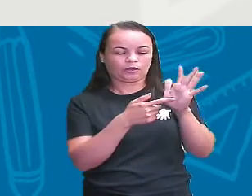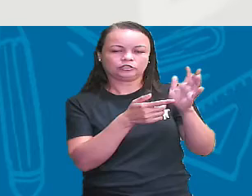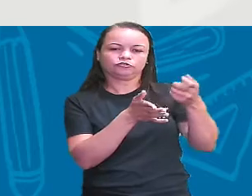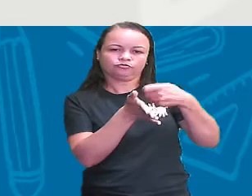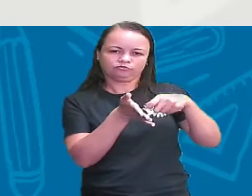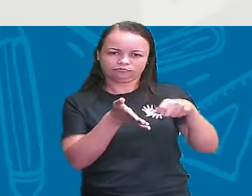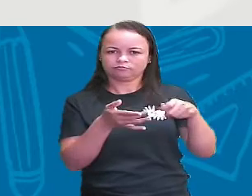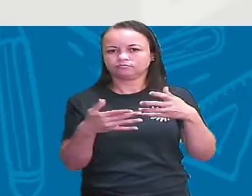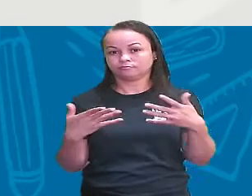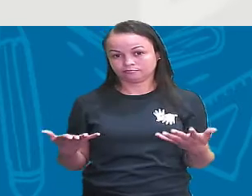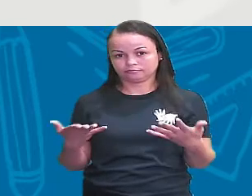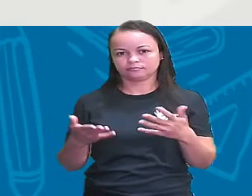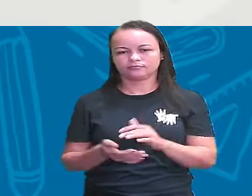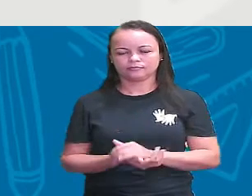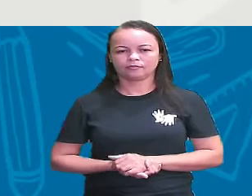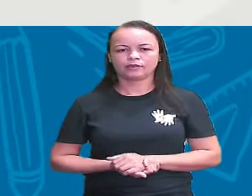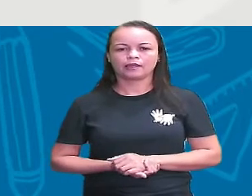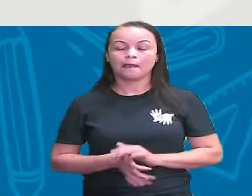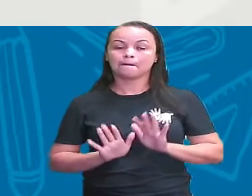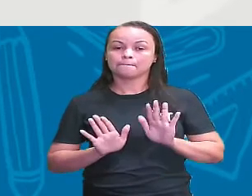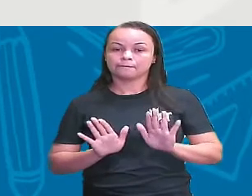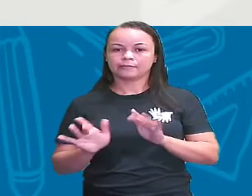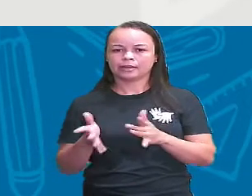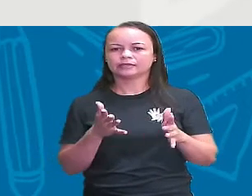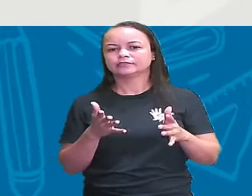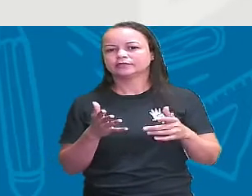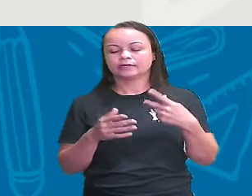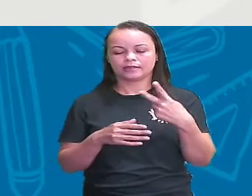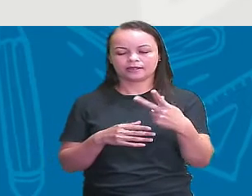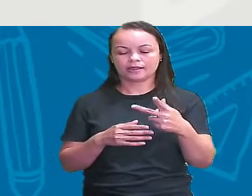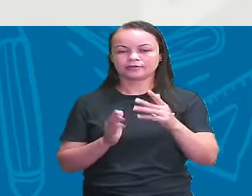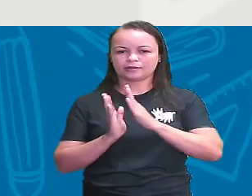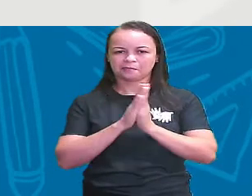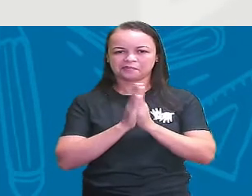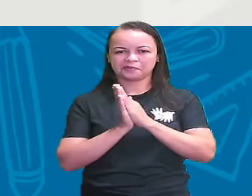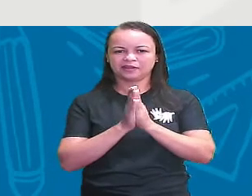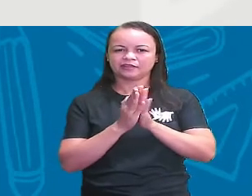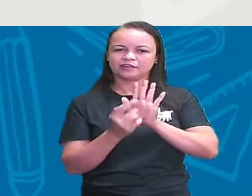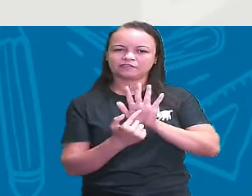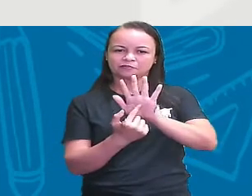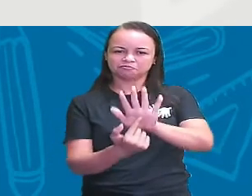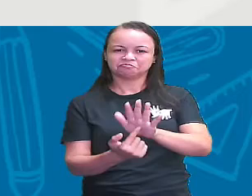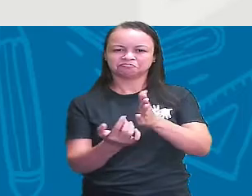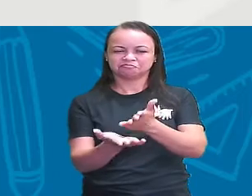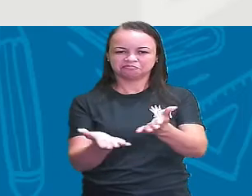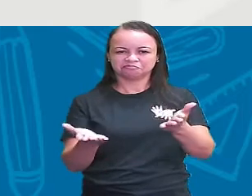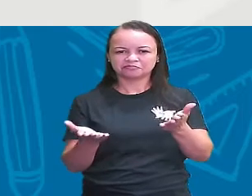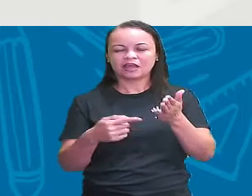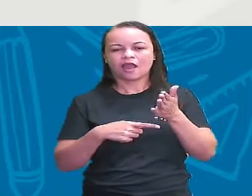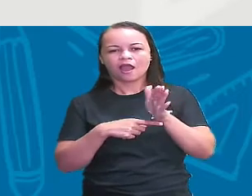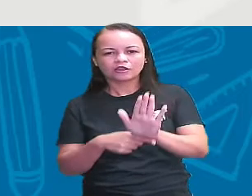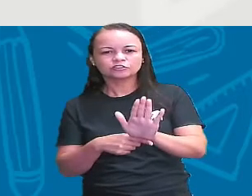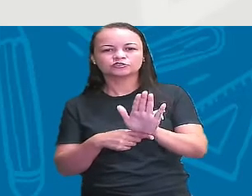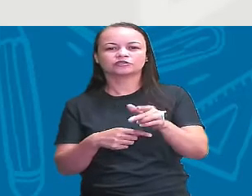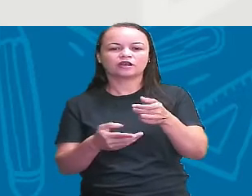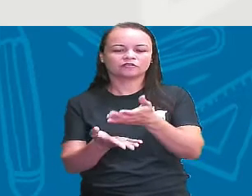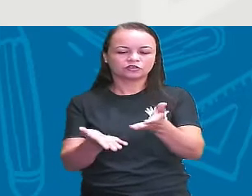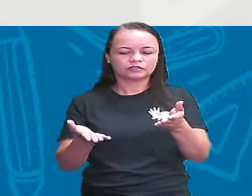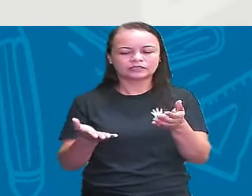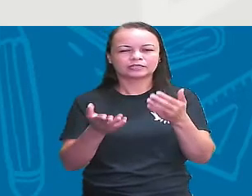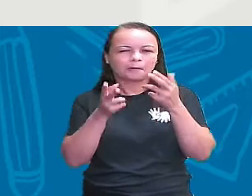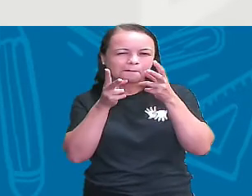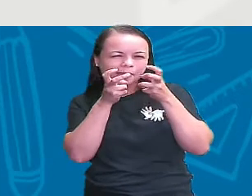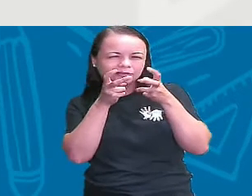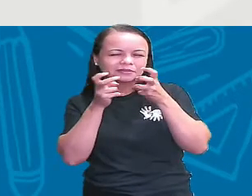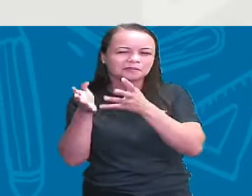bom? Que é a esquerda. Mas aí, essa bonequinha para te ajudar a perceber qual é o seu lado esquerdo